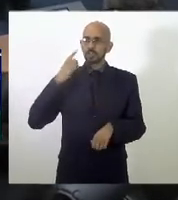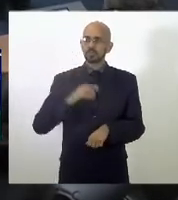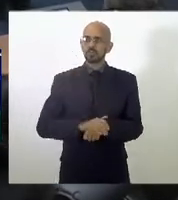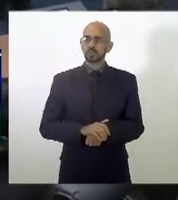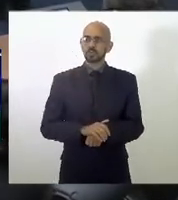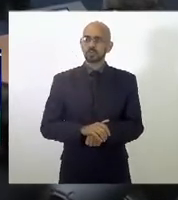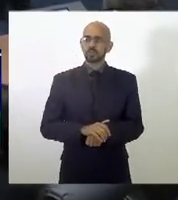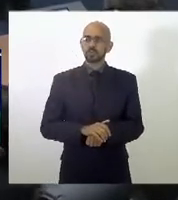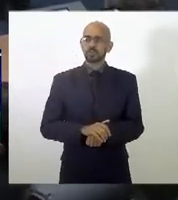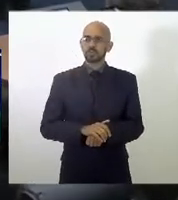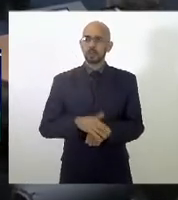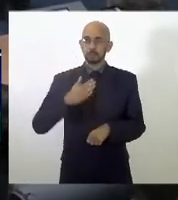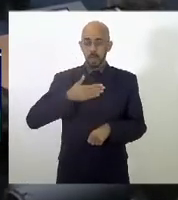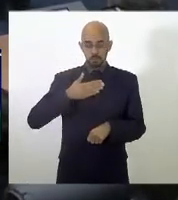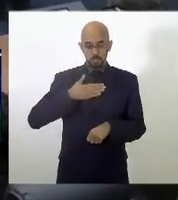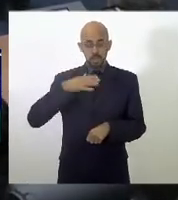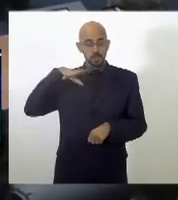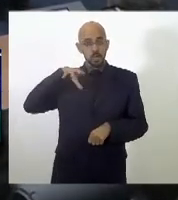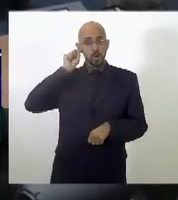Está, para mim está aberto.